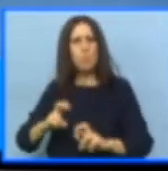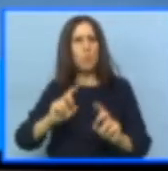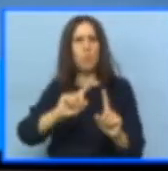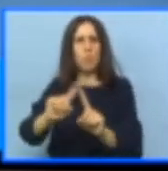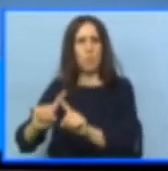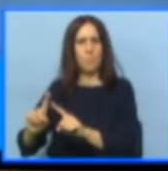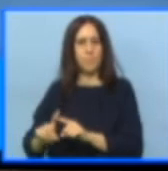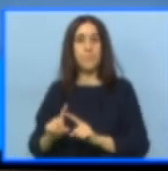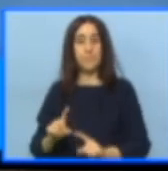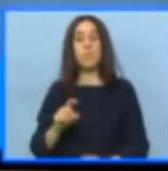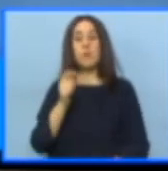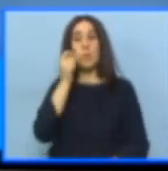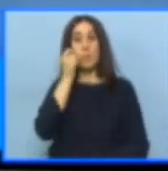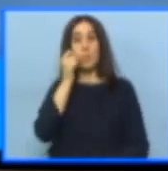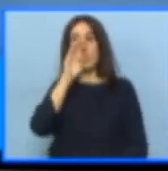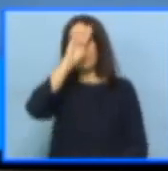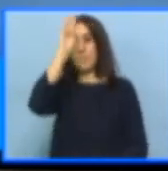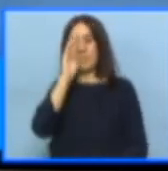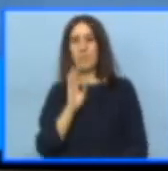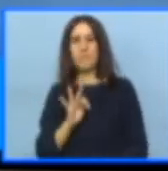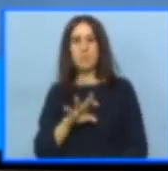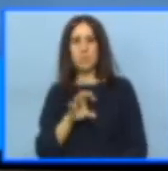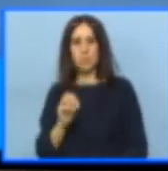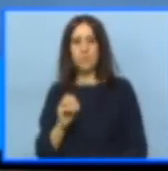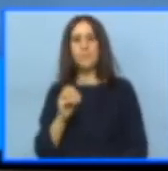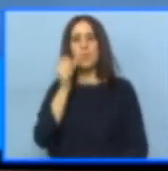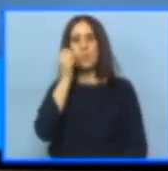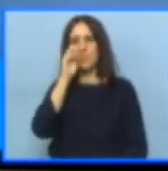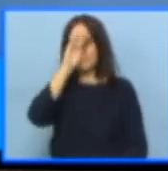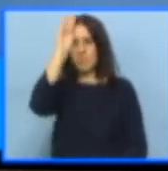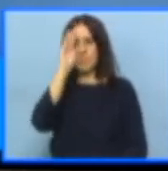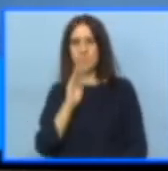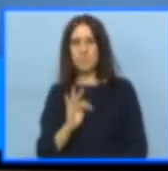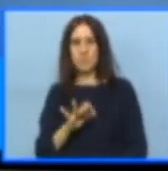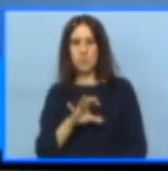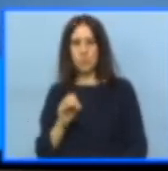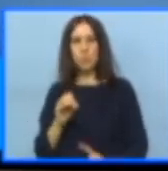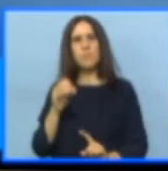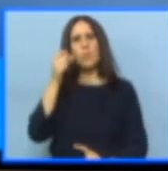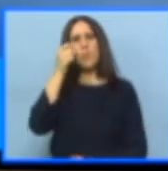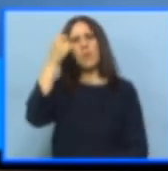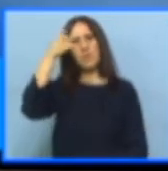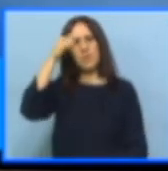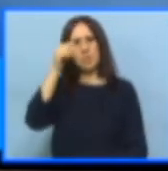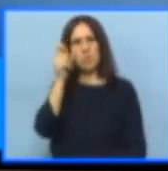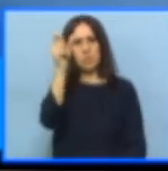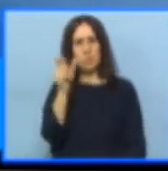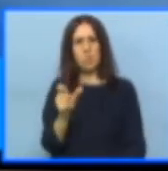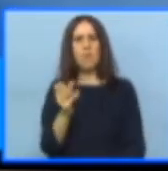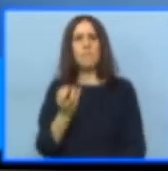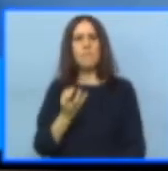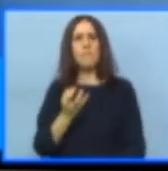Em relação ao Papa Francisco, o Papa Francisco teve também como argentino e, portanto, teve também